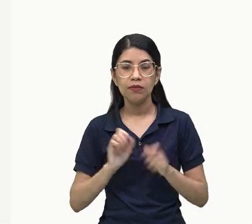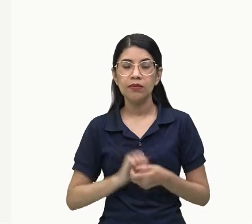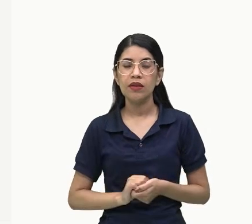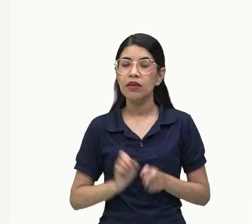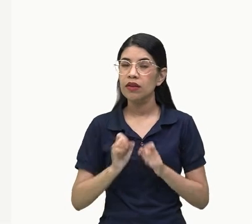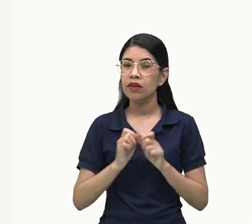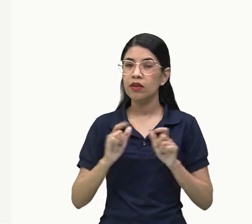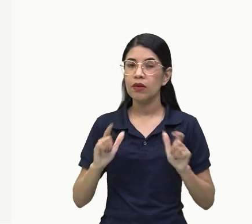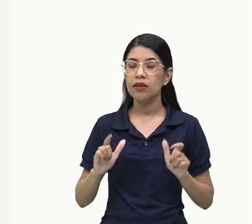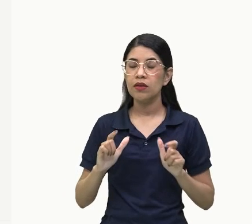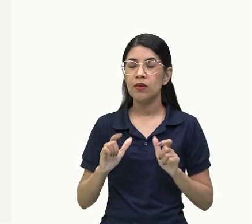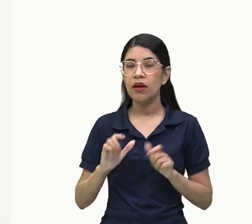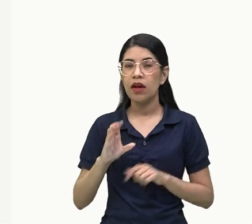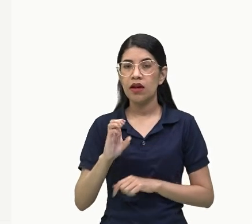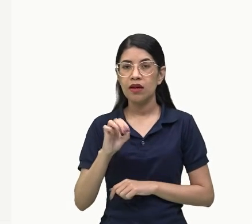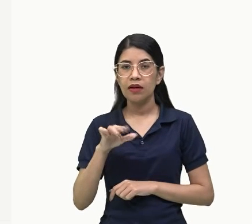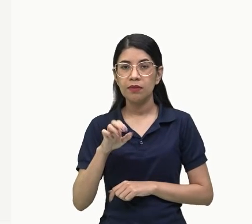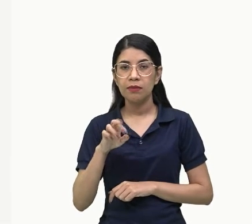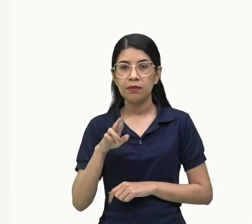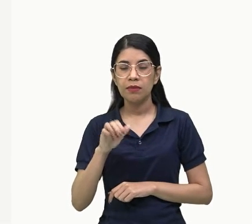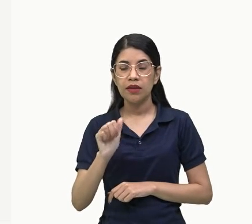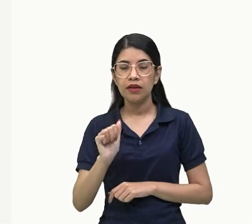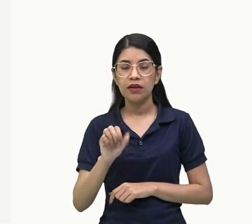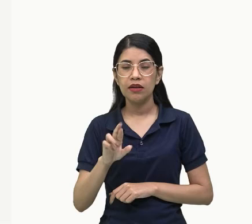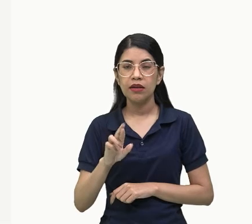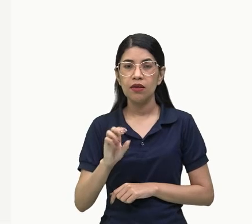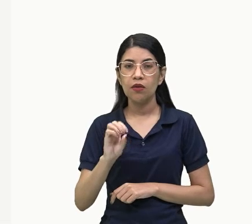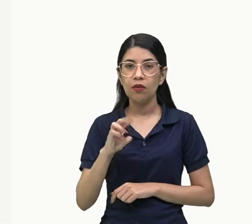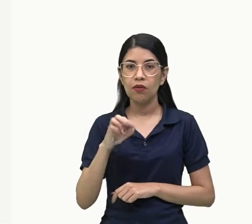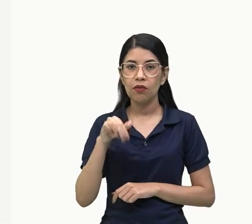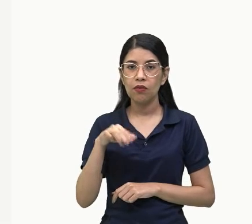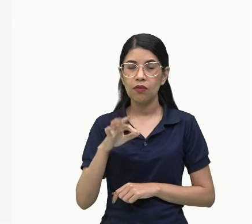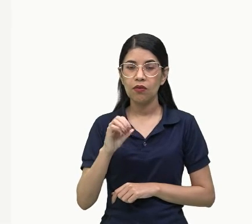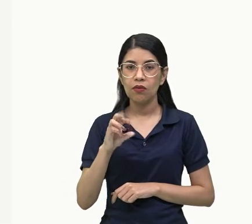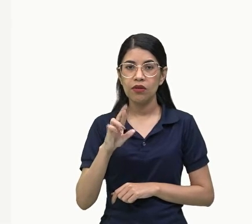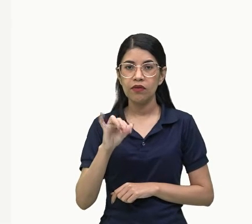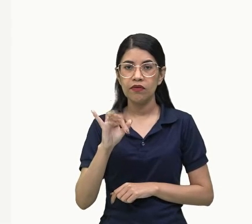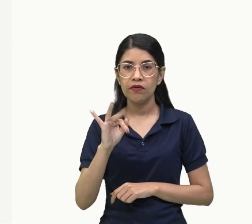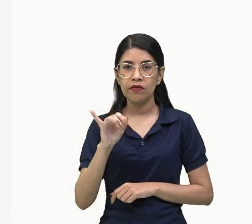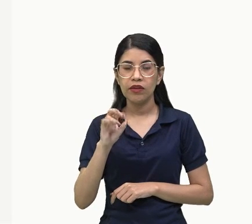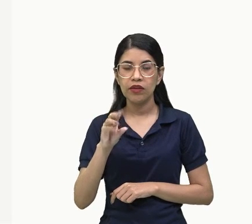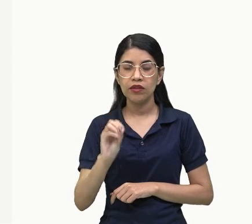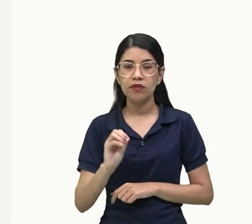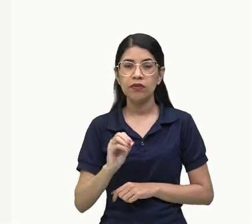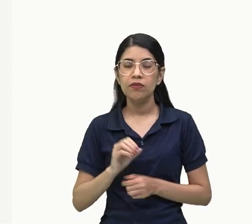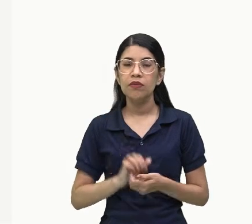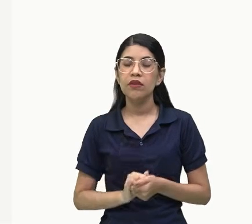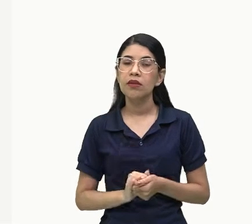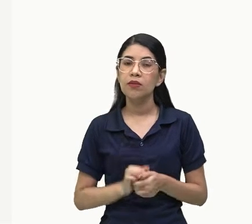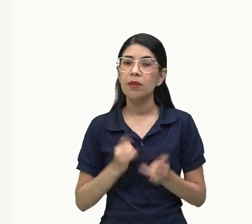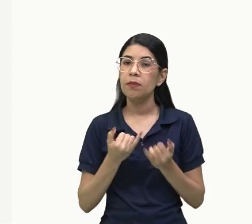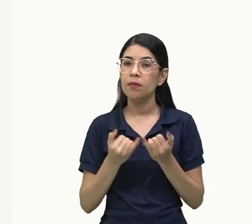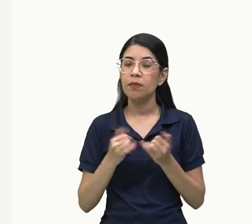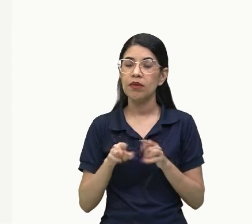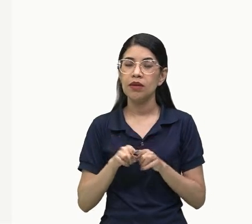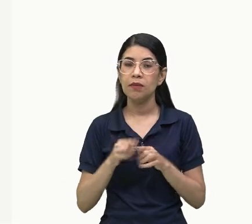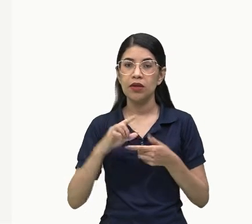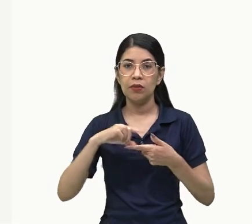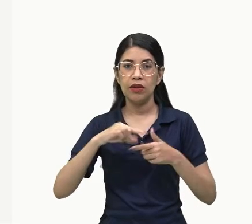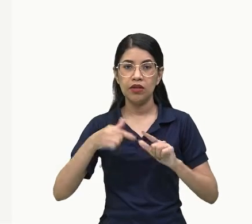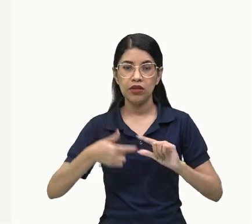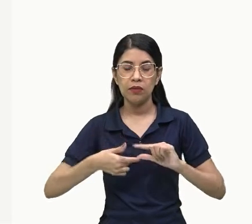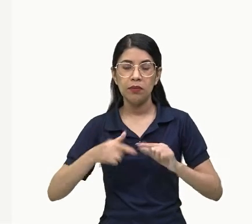equação da câmara com orifício. Olha só, dessa forma, a partir de uma semelhança geométrica, pode-se expressar a seguinte